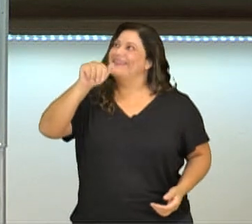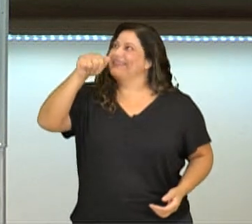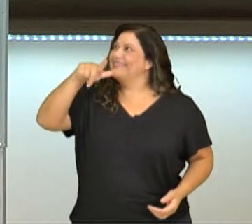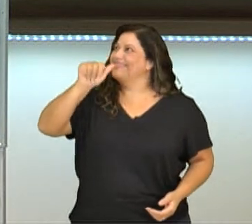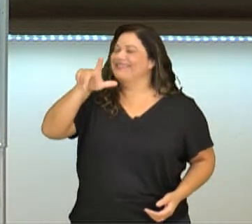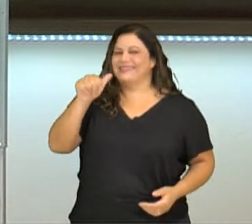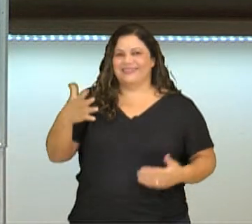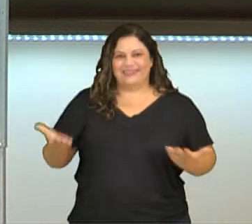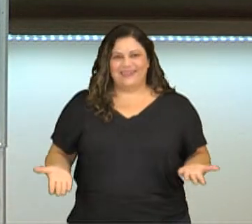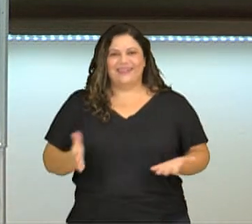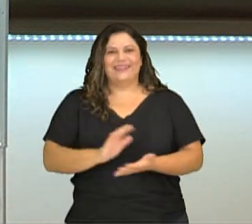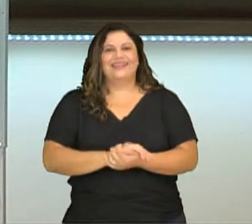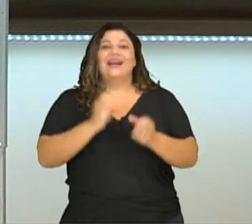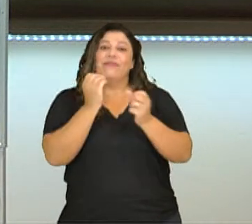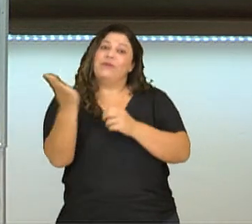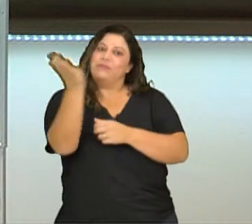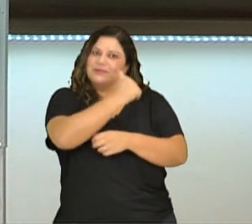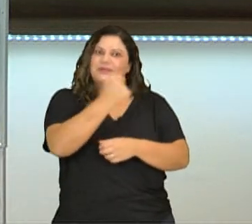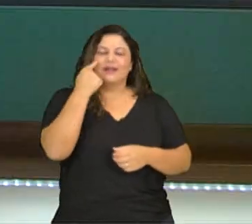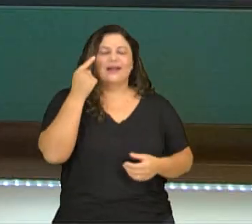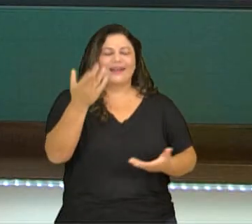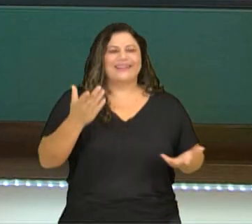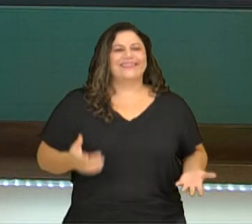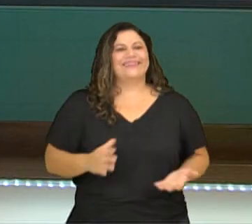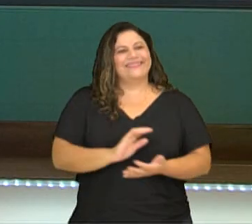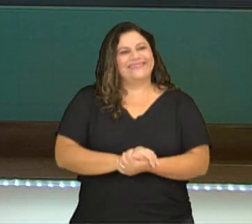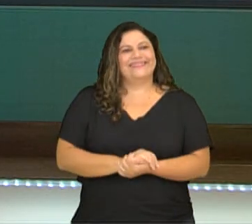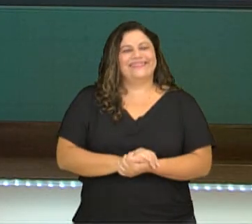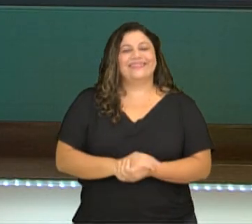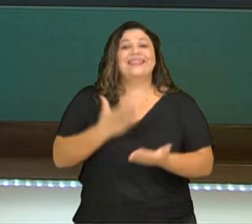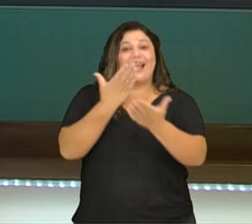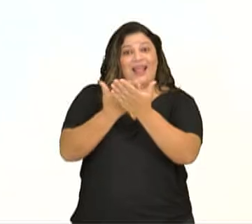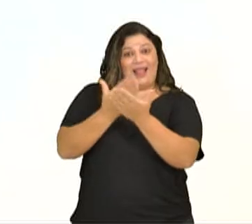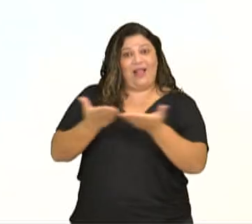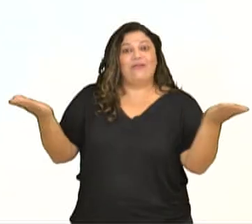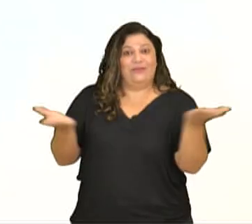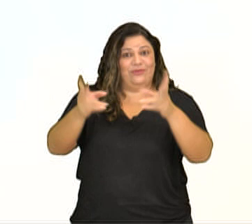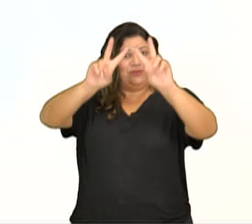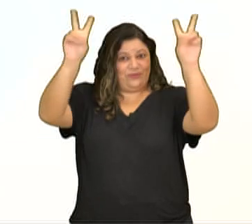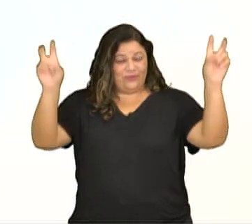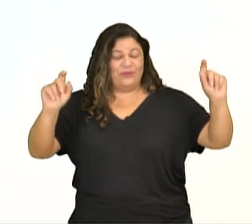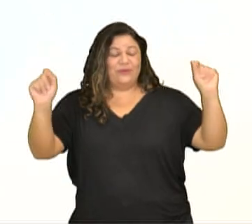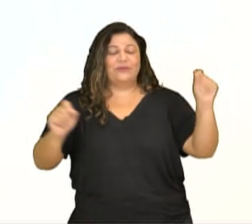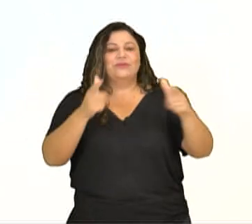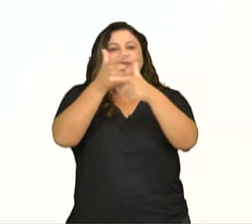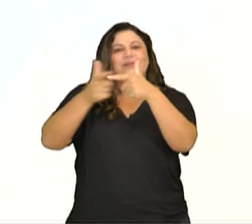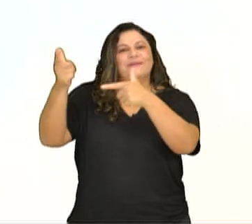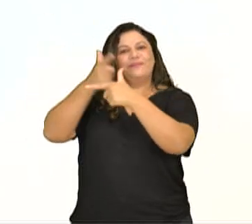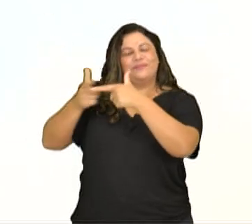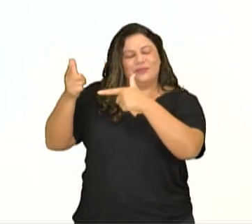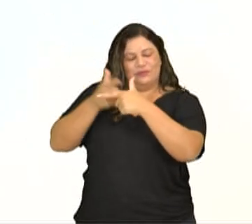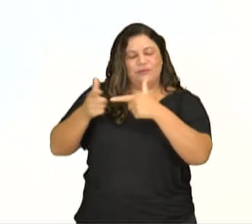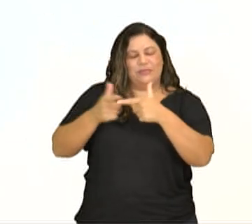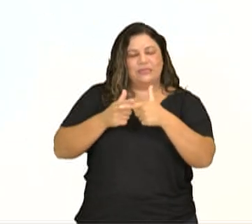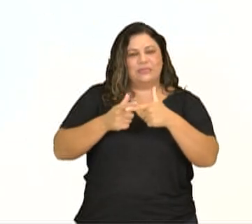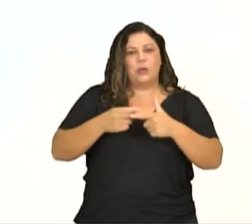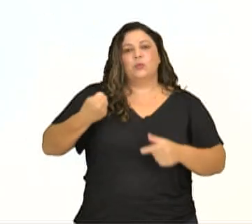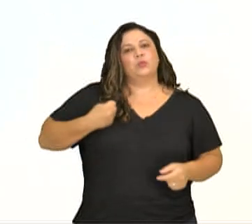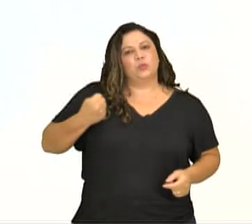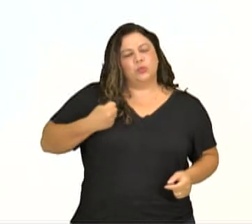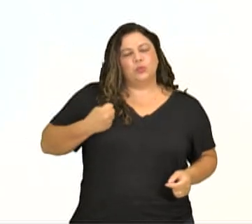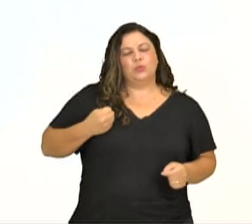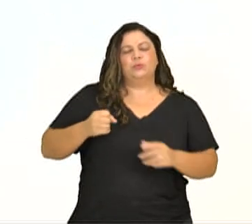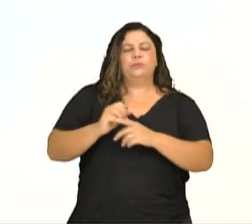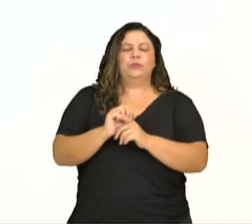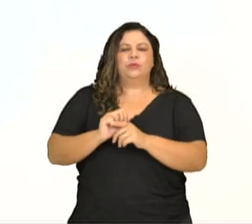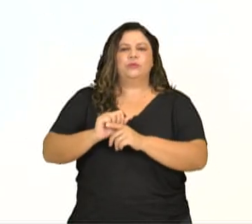também. Vamos lá então. Na aula de hoje, nós vamos falar sobre as divisões de números inteiros,